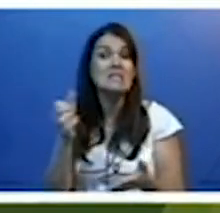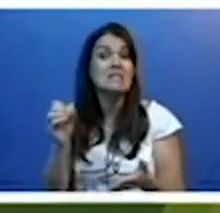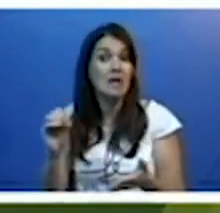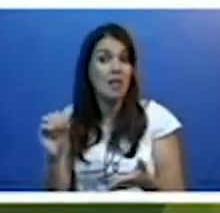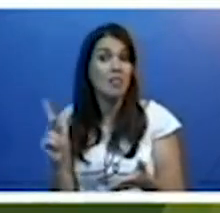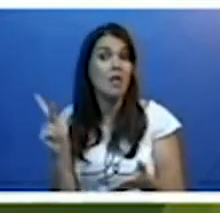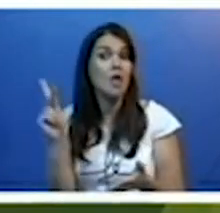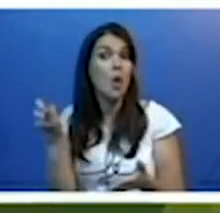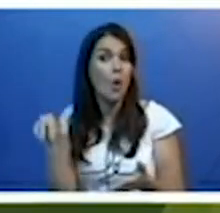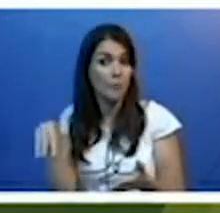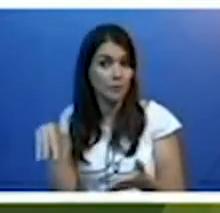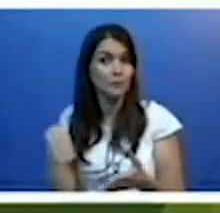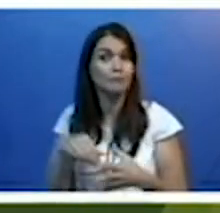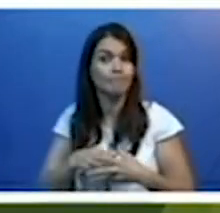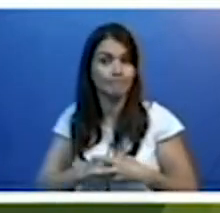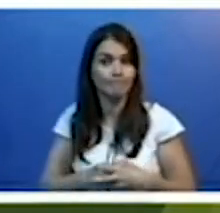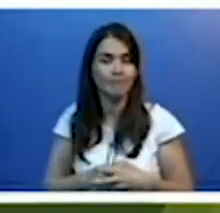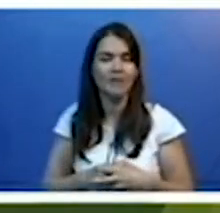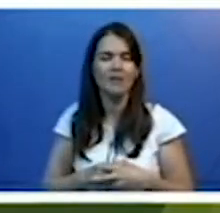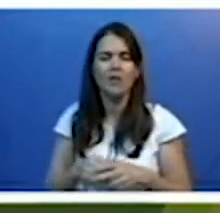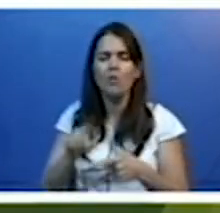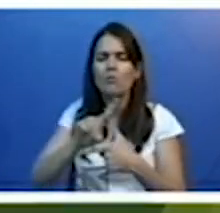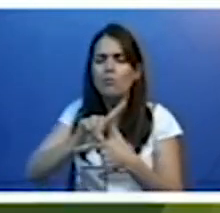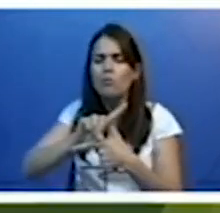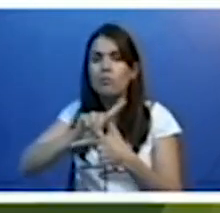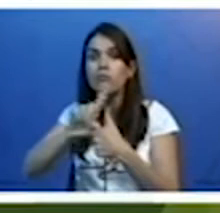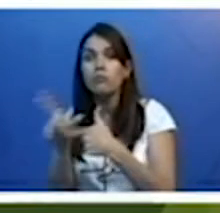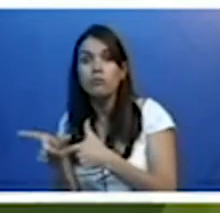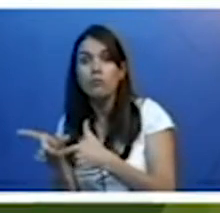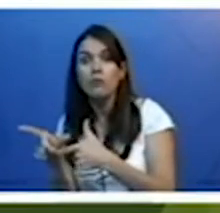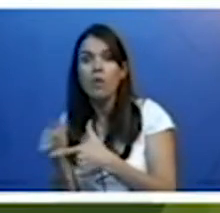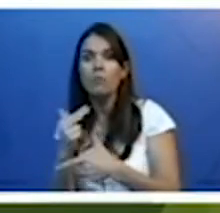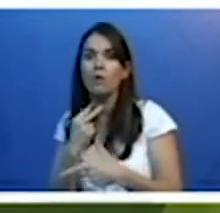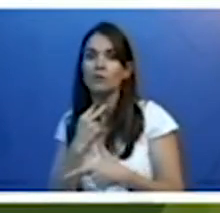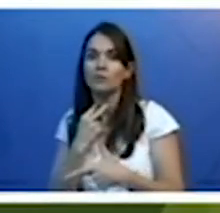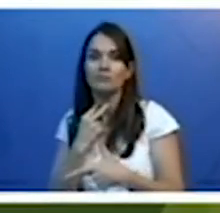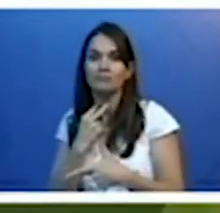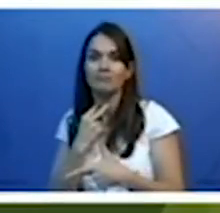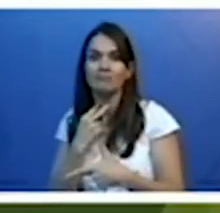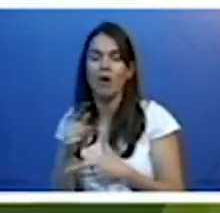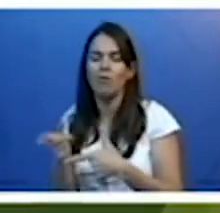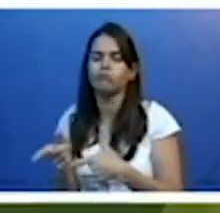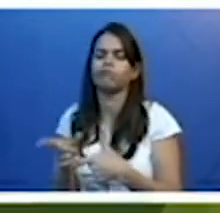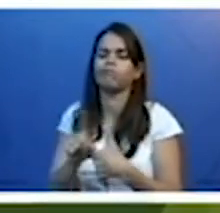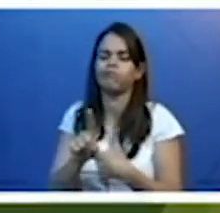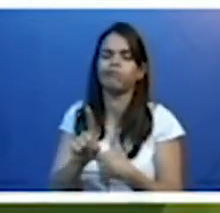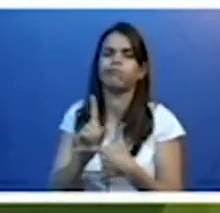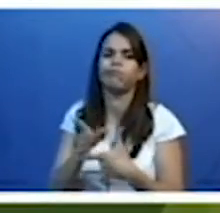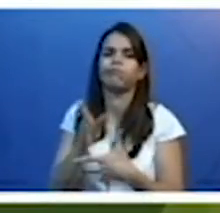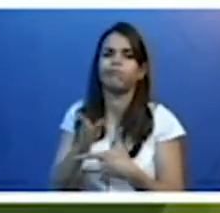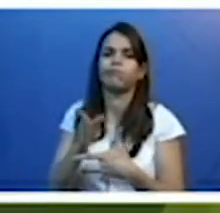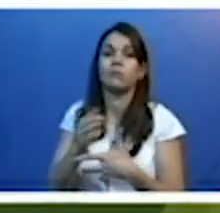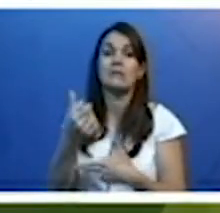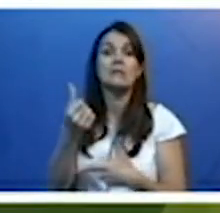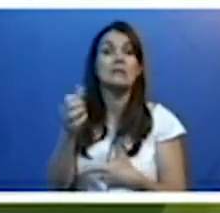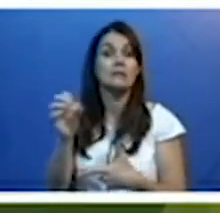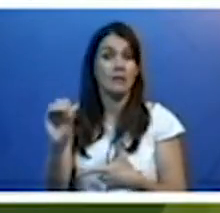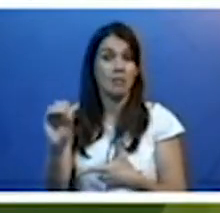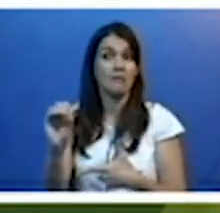essa velocidade, ele gasta 6 horas para cumprir um